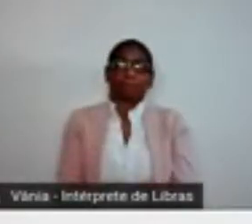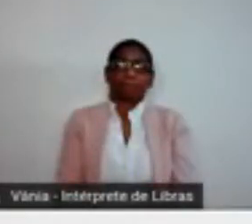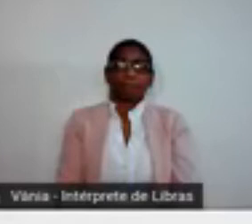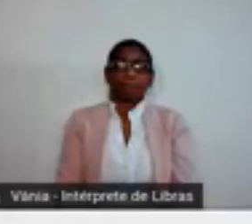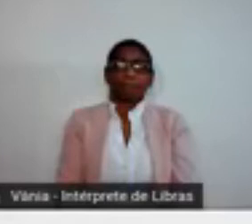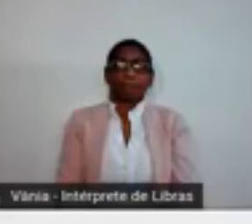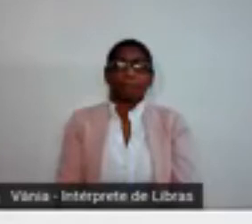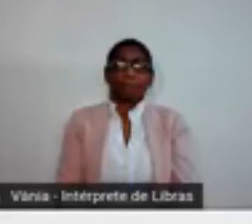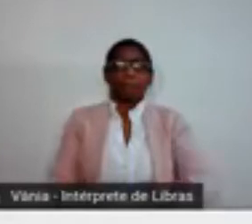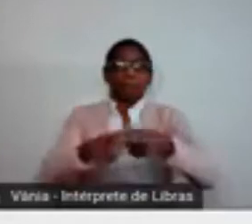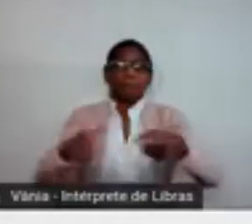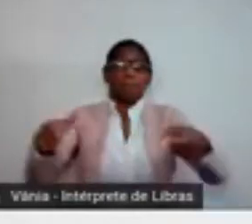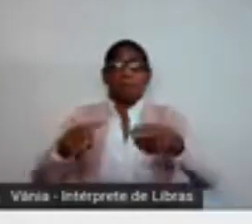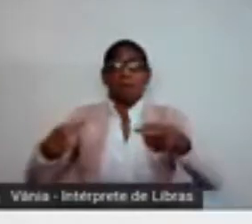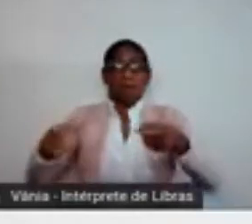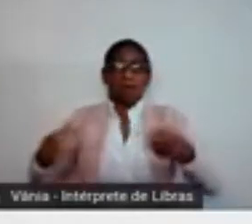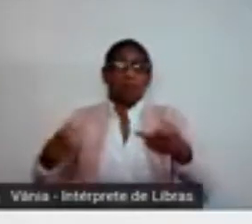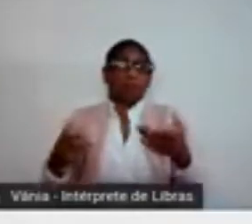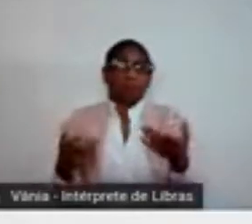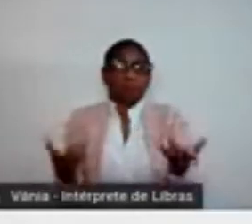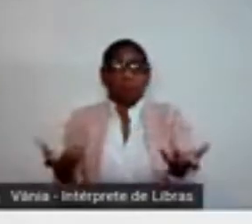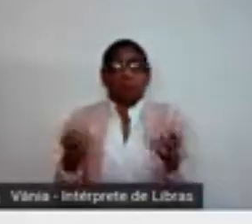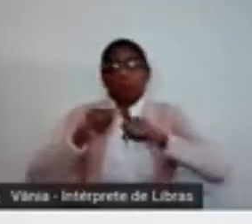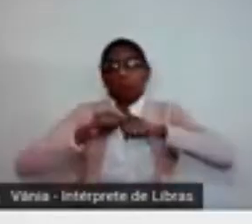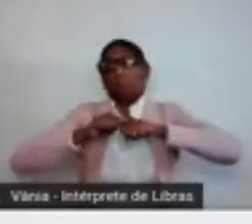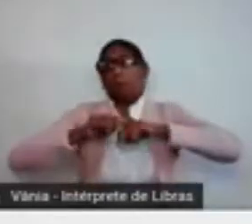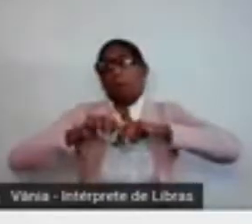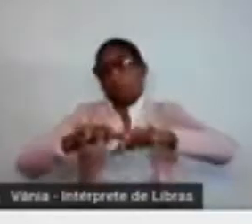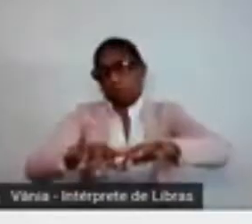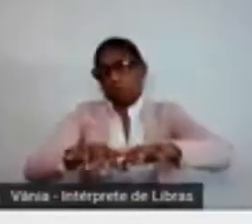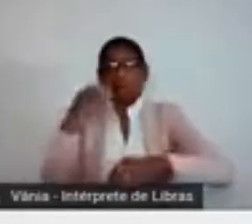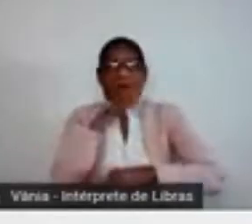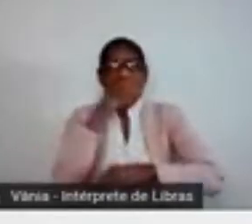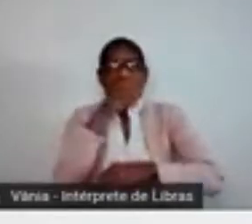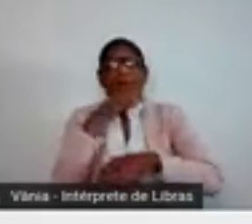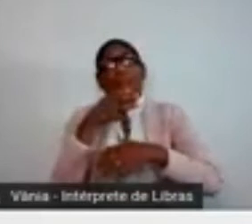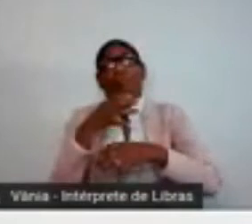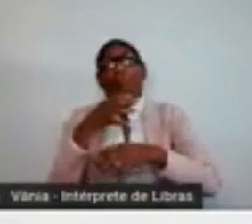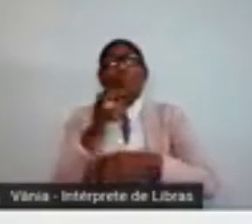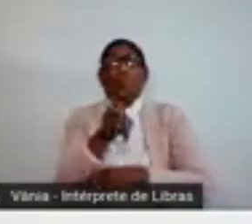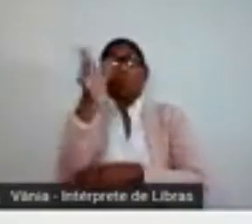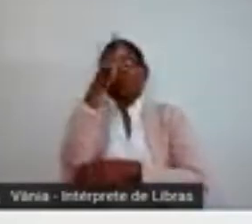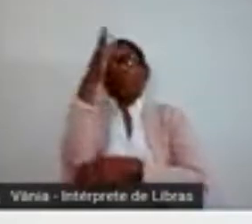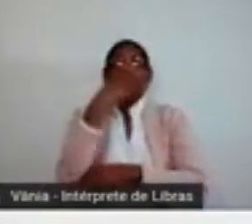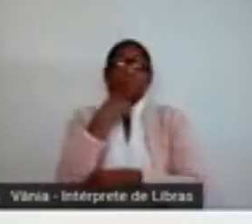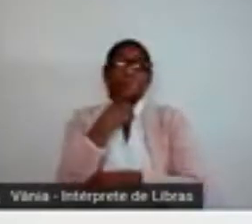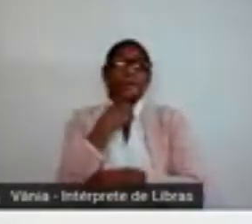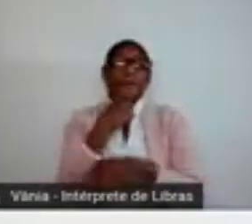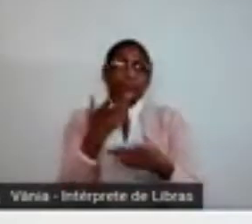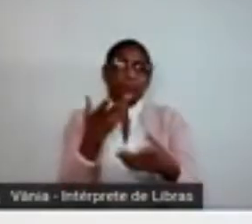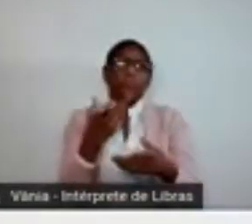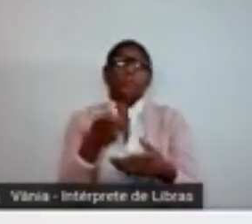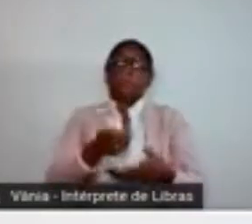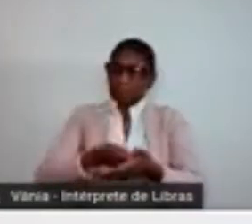dos maiores, de maior disseminação do vírus, velocidade do vírus, que precisam ter medidas